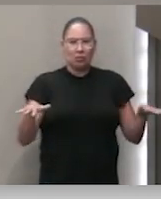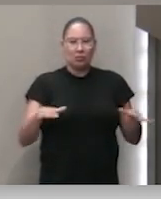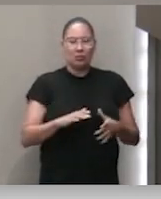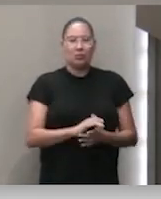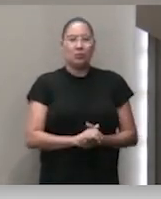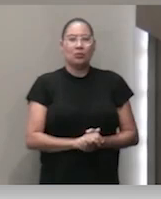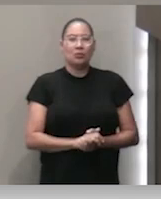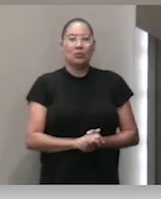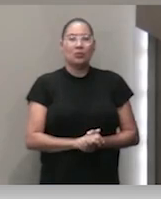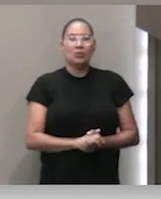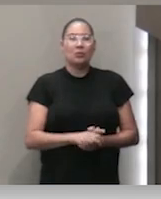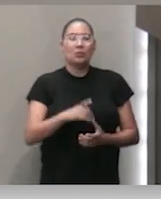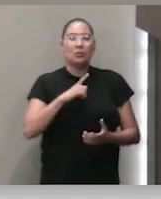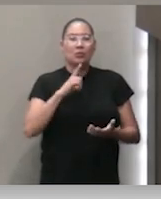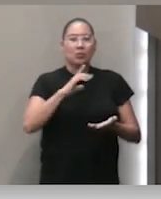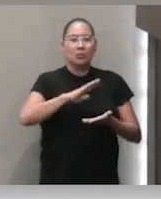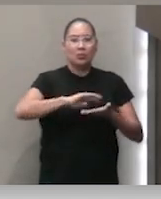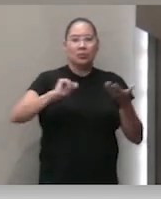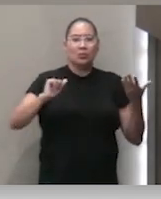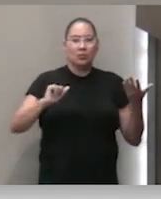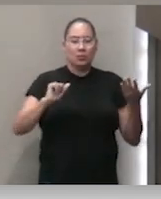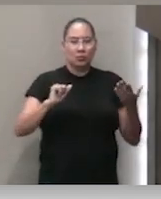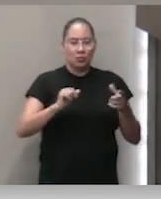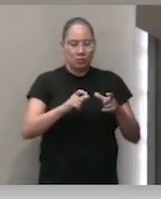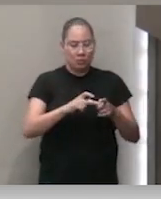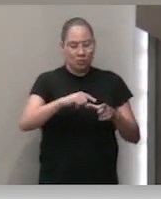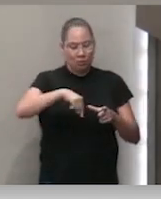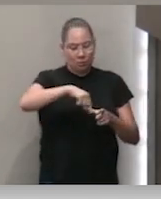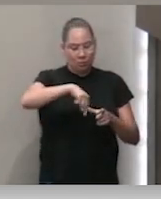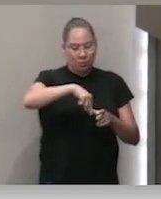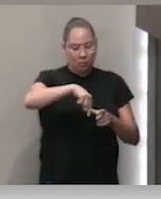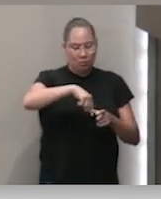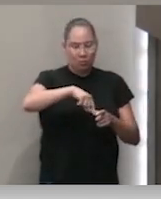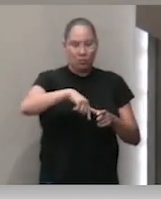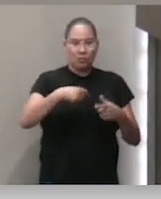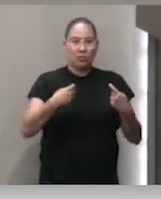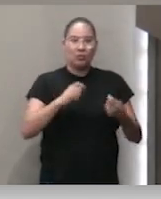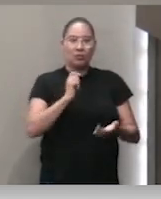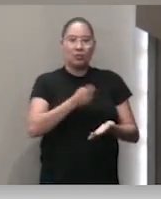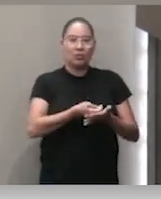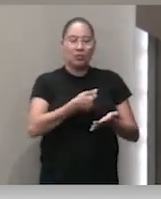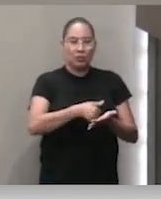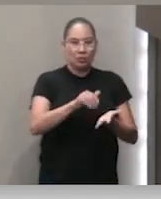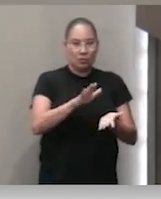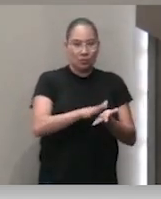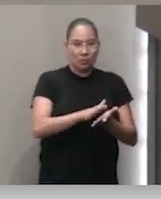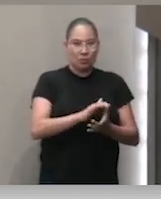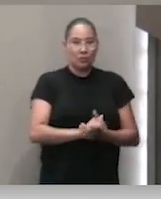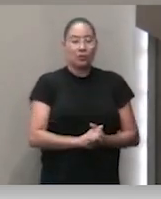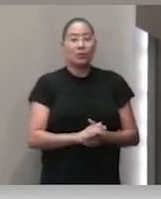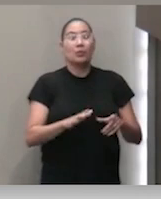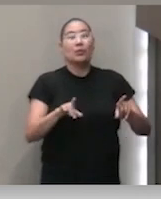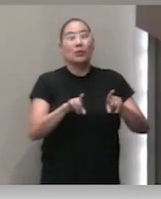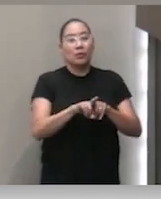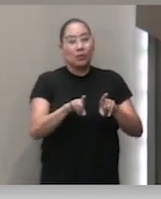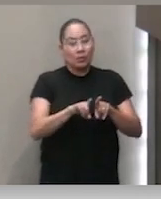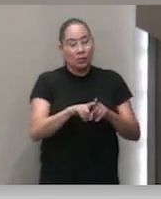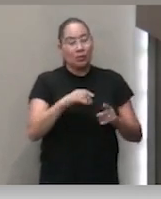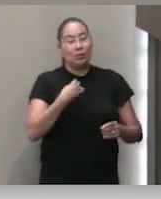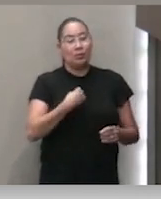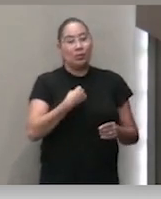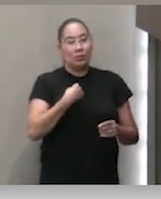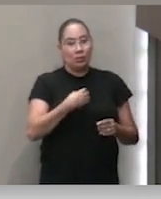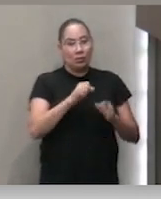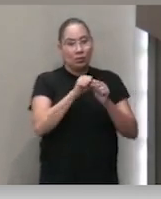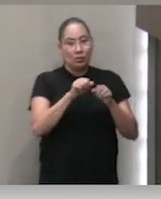onde simulavam a retirada de um hidrômetro e diziam que era o contribuinte para poder pagar uma multa. Então isso também está, assim, sendo